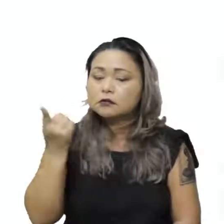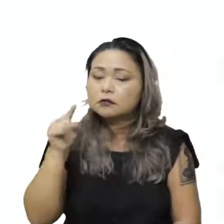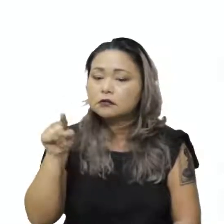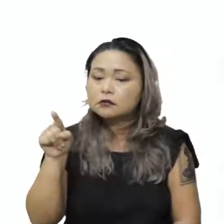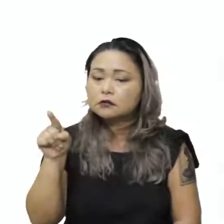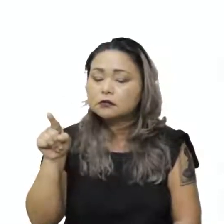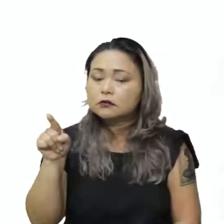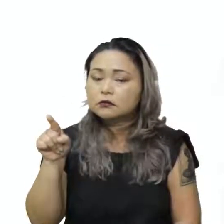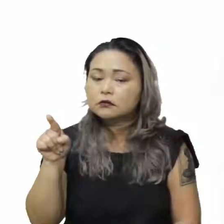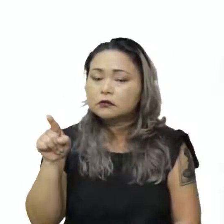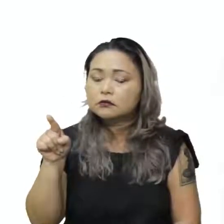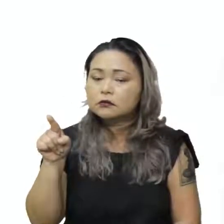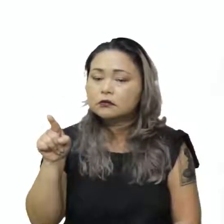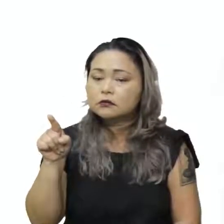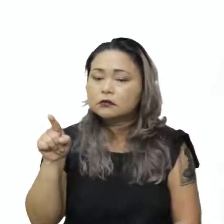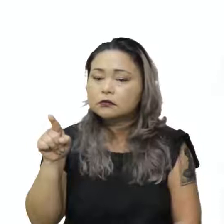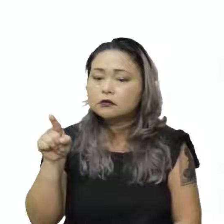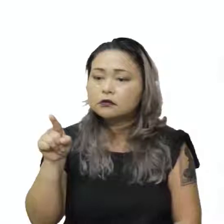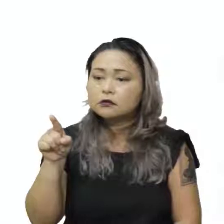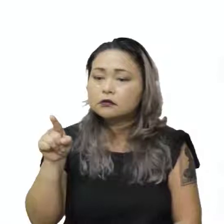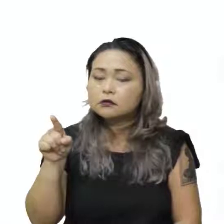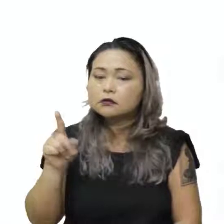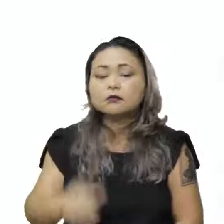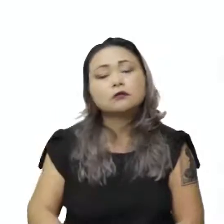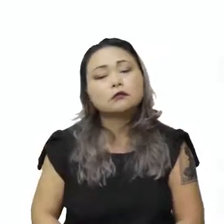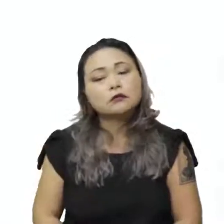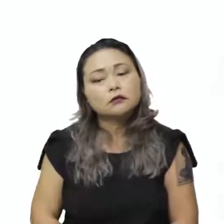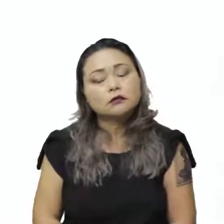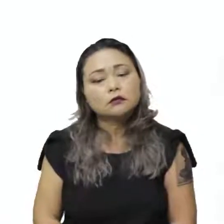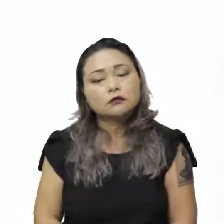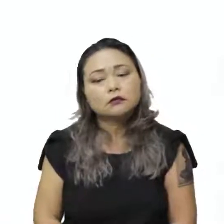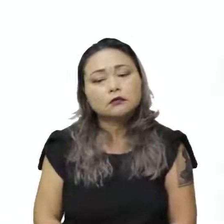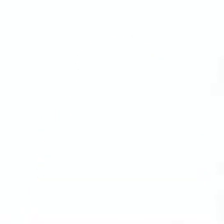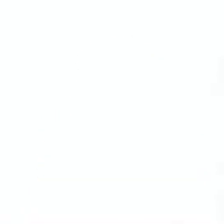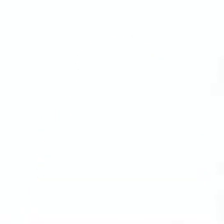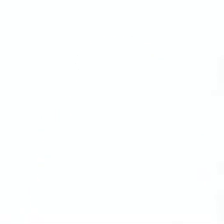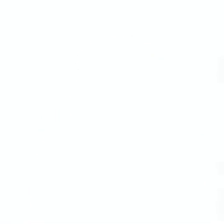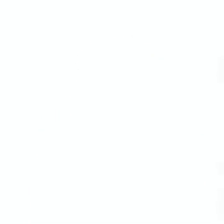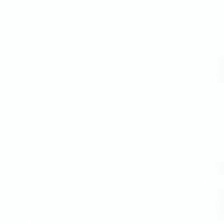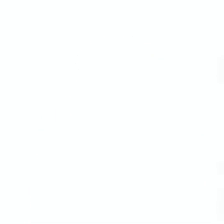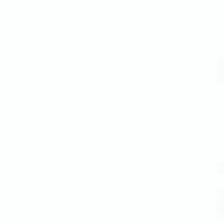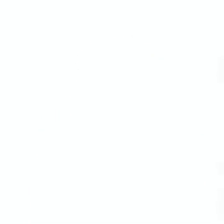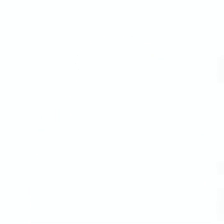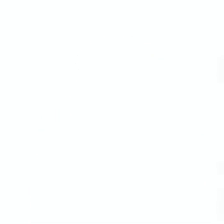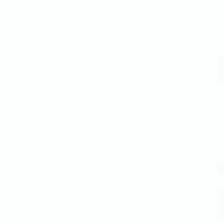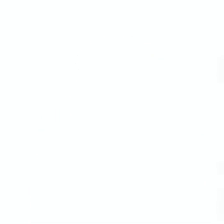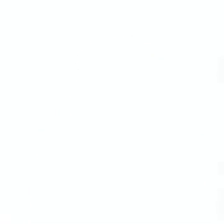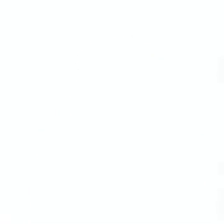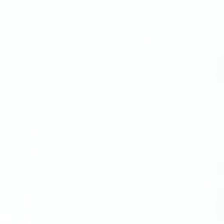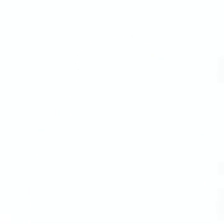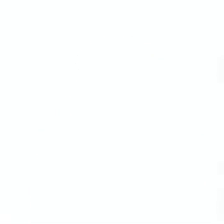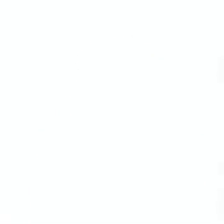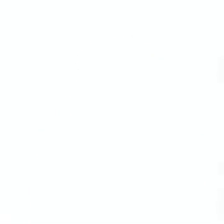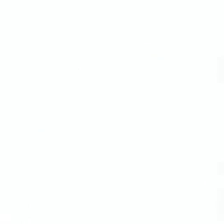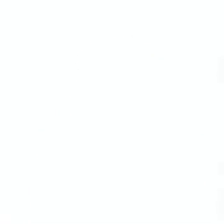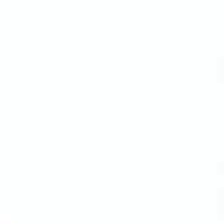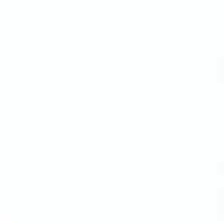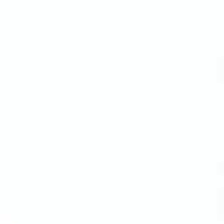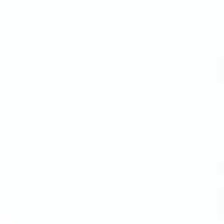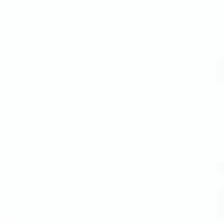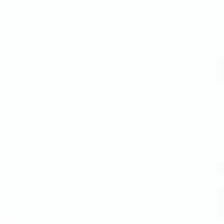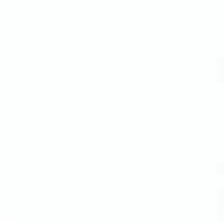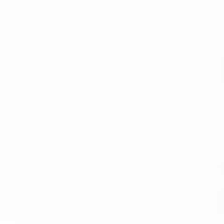Porque isso que você está vendo aqui, deixa eu pegar aqui um mapinha para mostrar aqui para vocês, tá? Veja